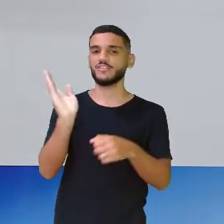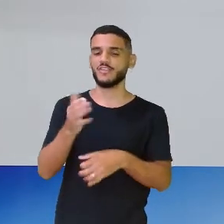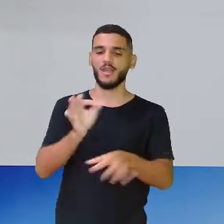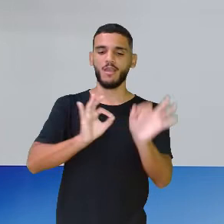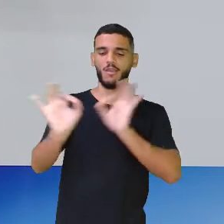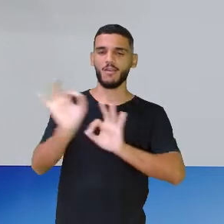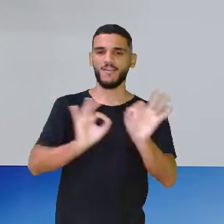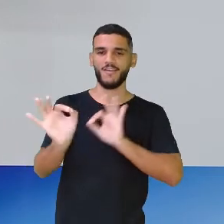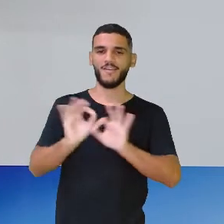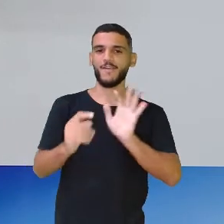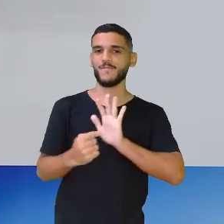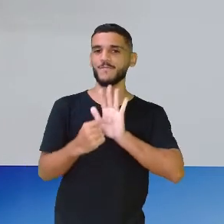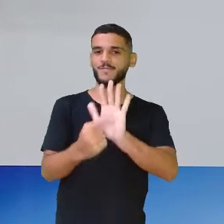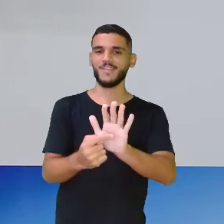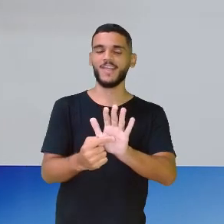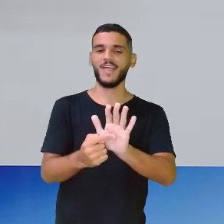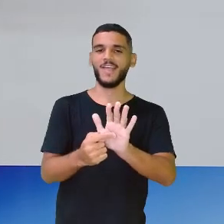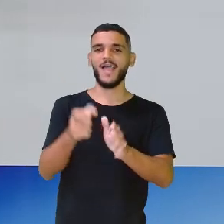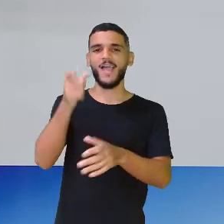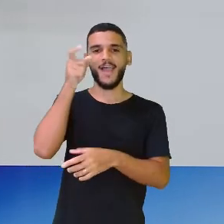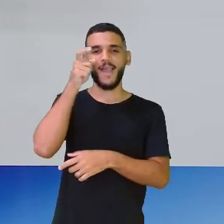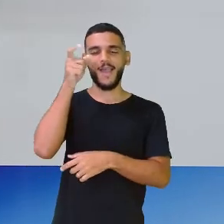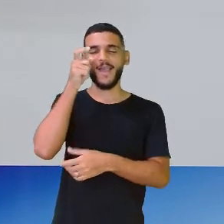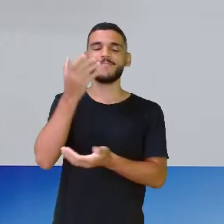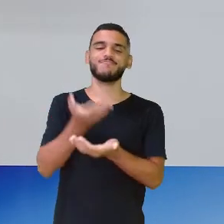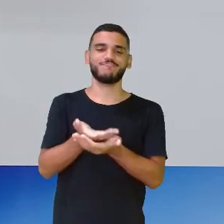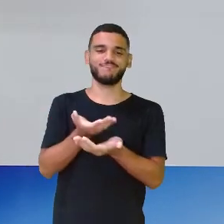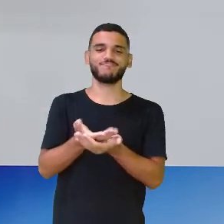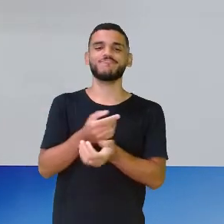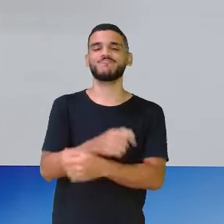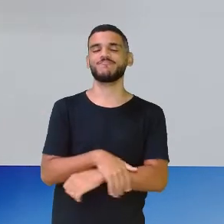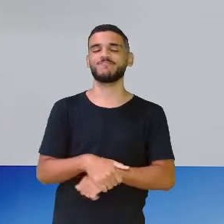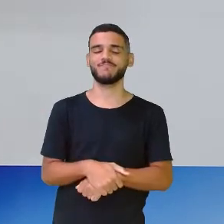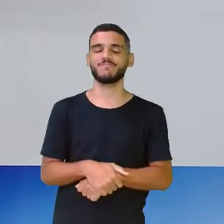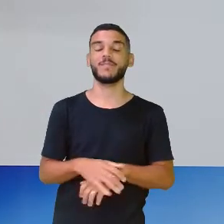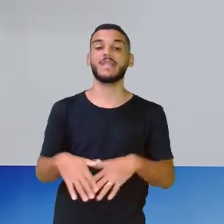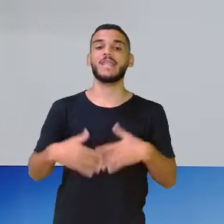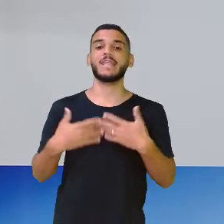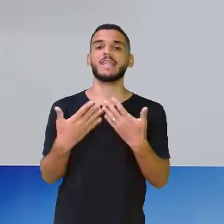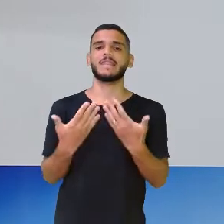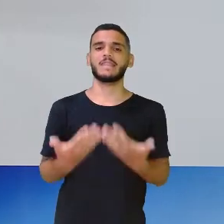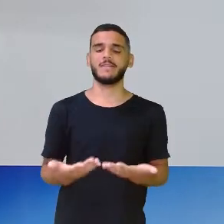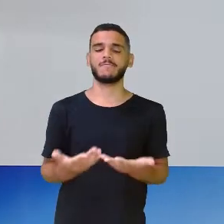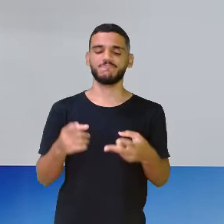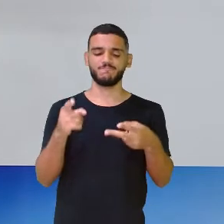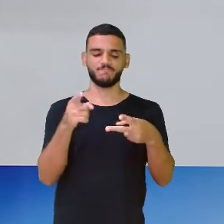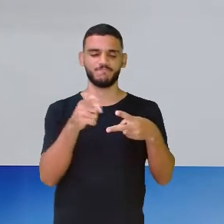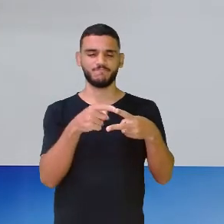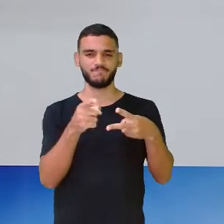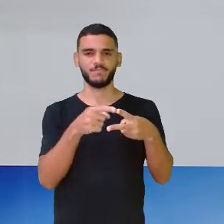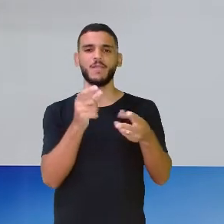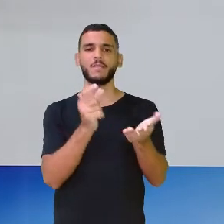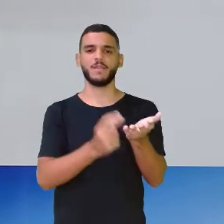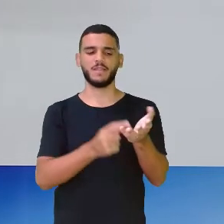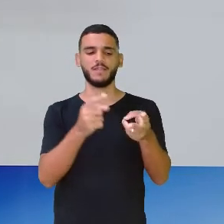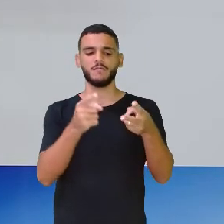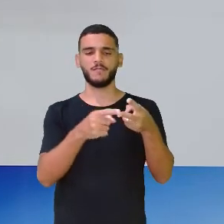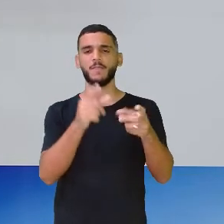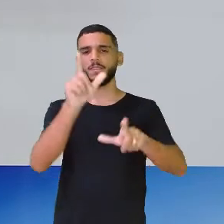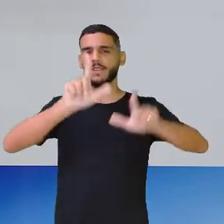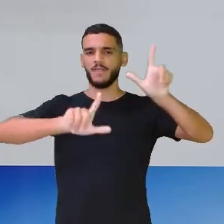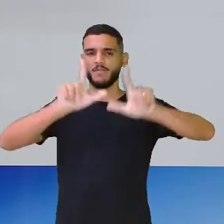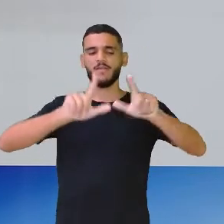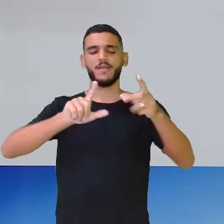trazer aulas bem interessantes para todo mundo. Além do aplicativo da TV, você